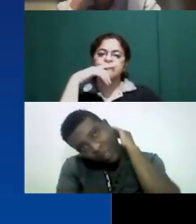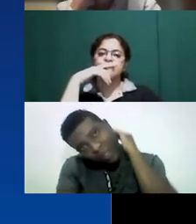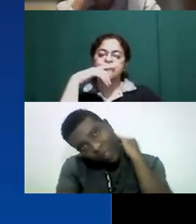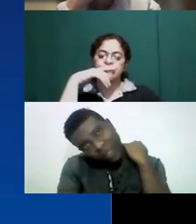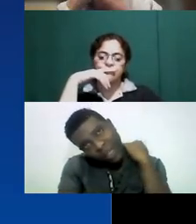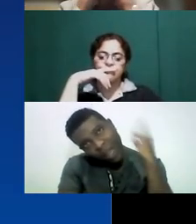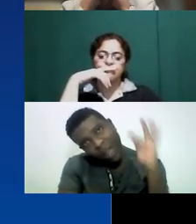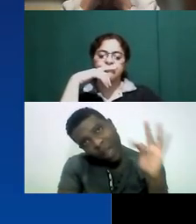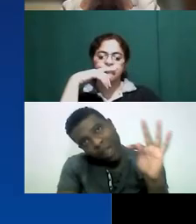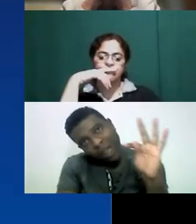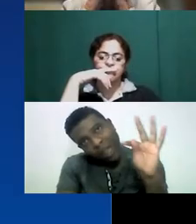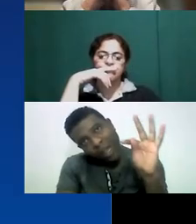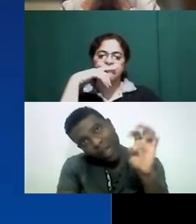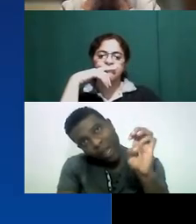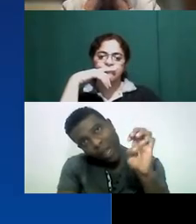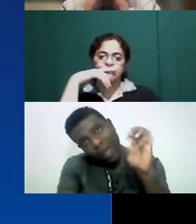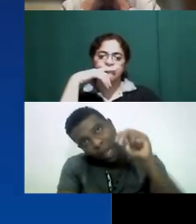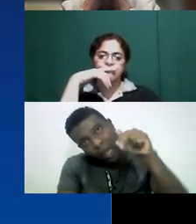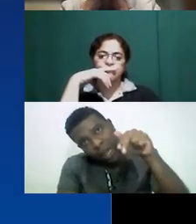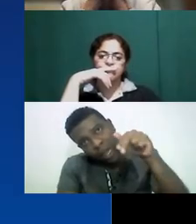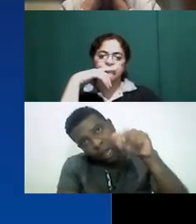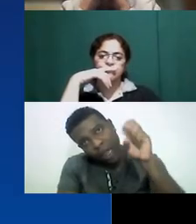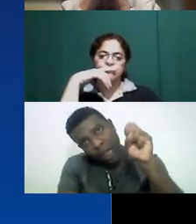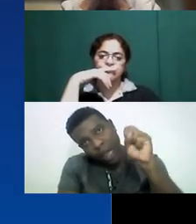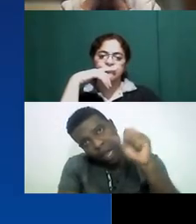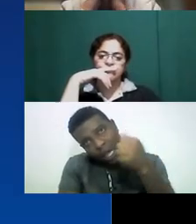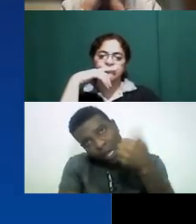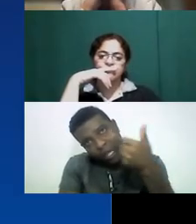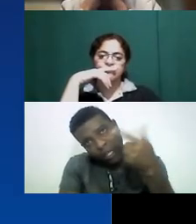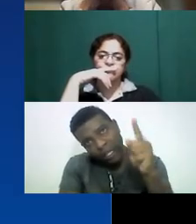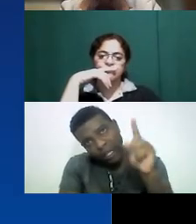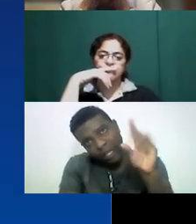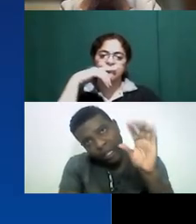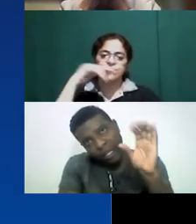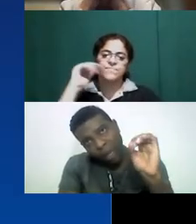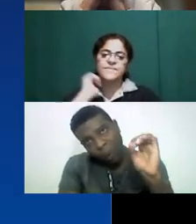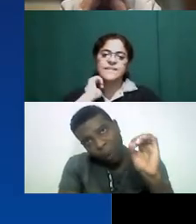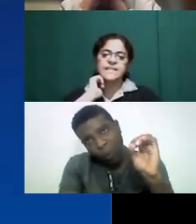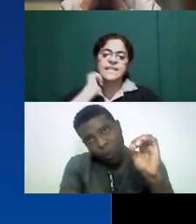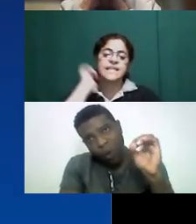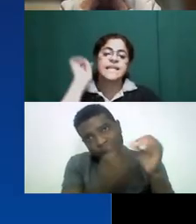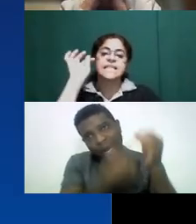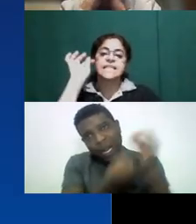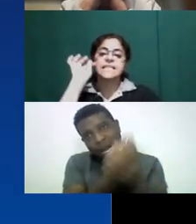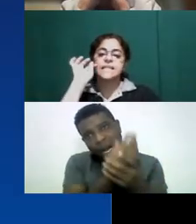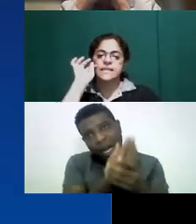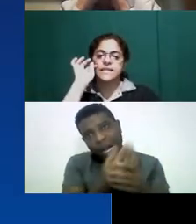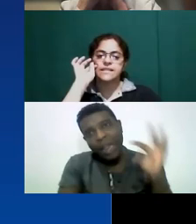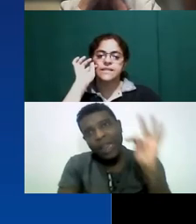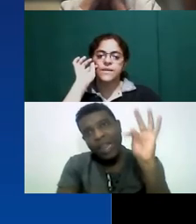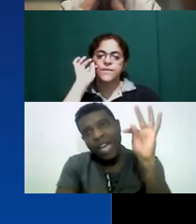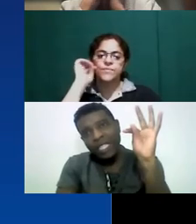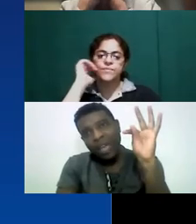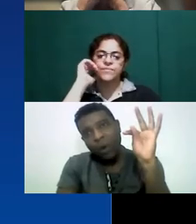produzir dores, vão produzir tensões, né? Muitas vezes dores de cabeça. Pessoa que trabalha hoje em